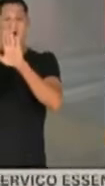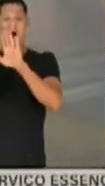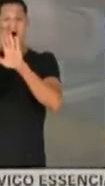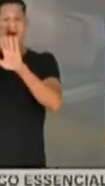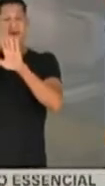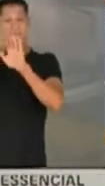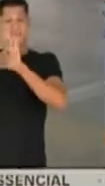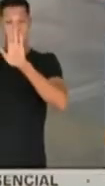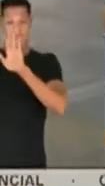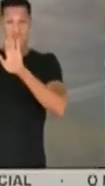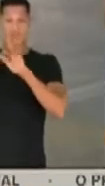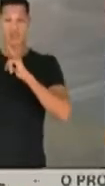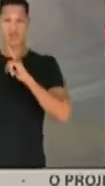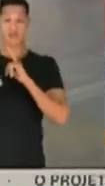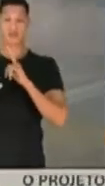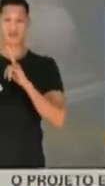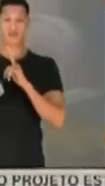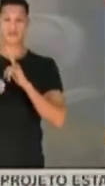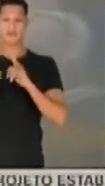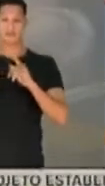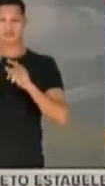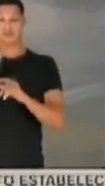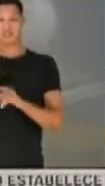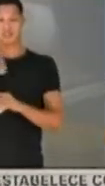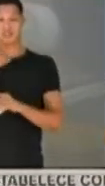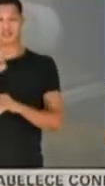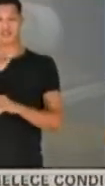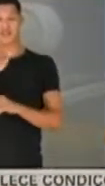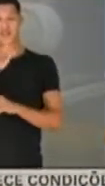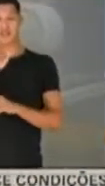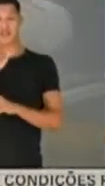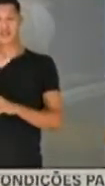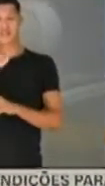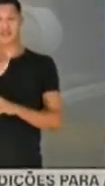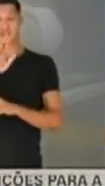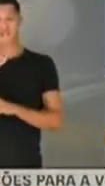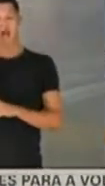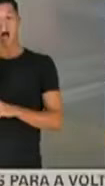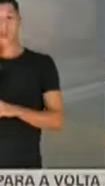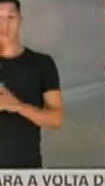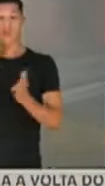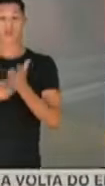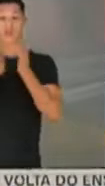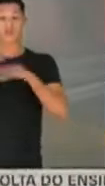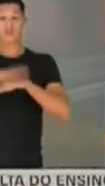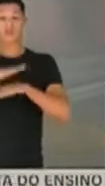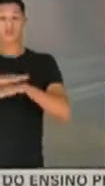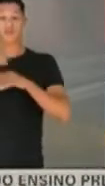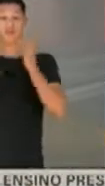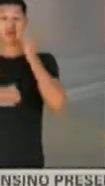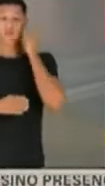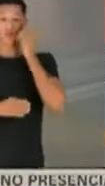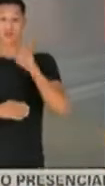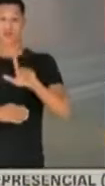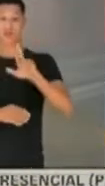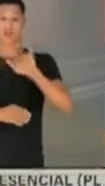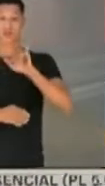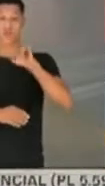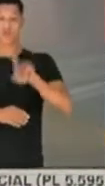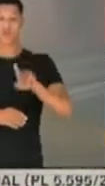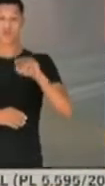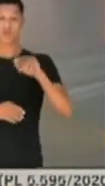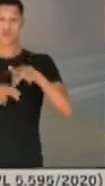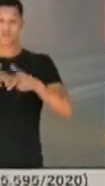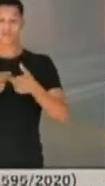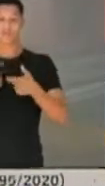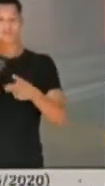tirar e invalidar a outra denúncia que foi feita pelo deputado Luiz Marinho. Por isso, faço essa questão